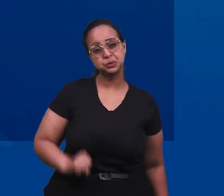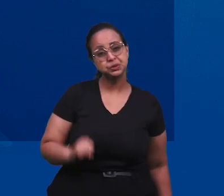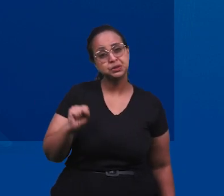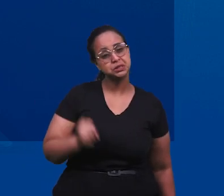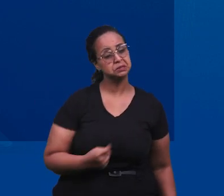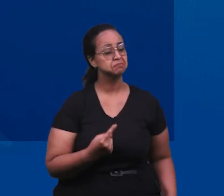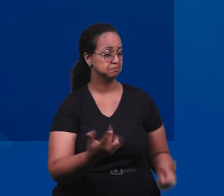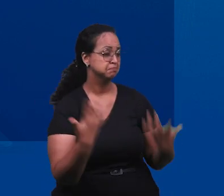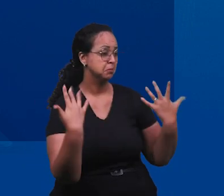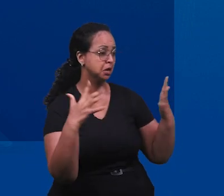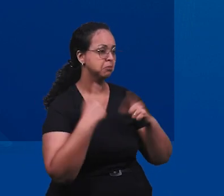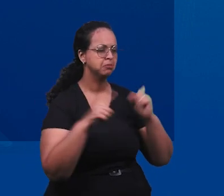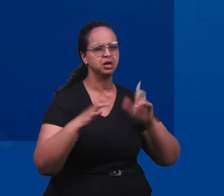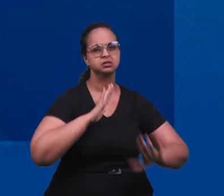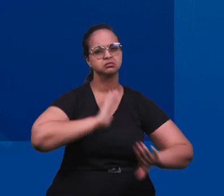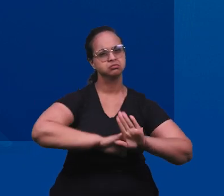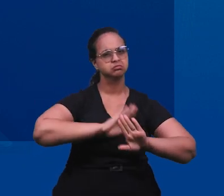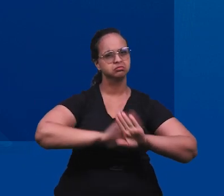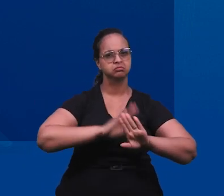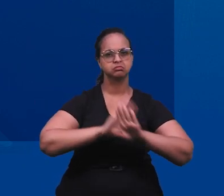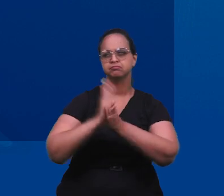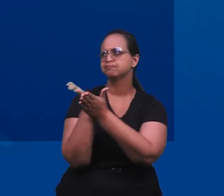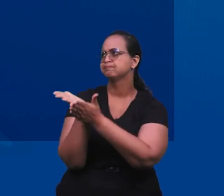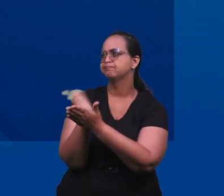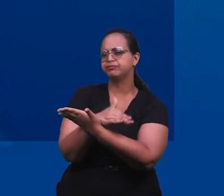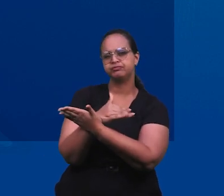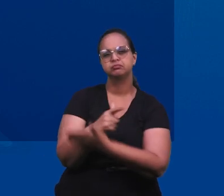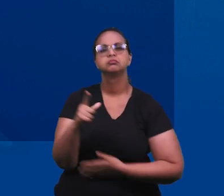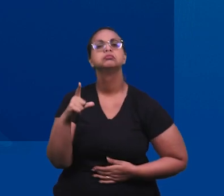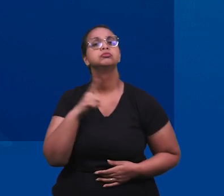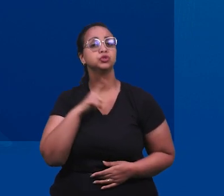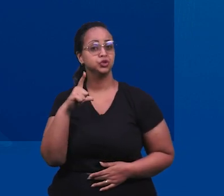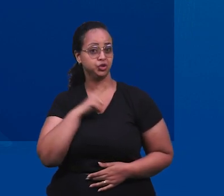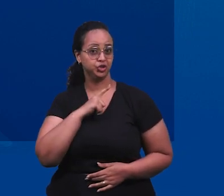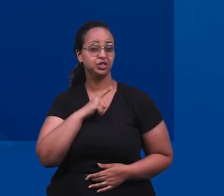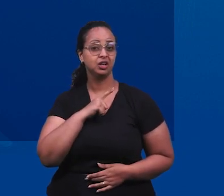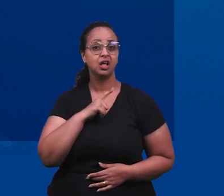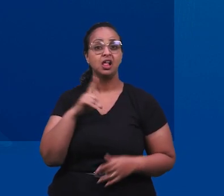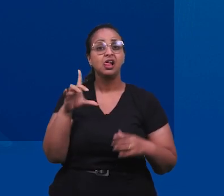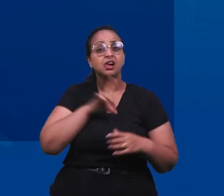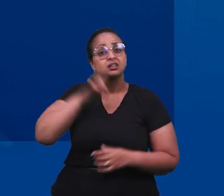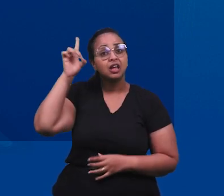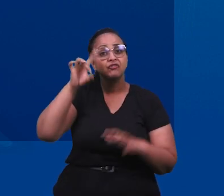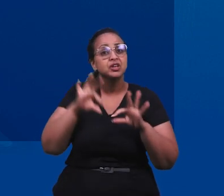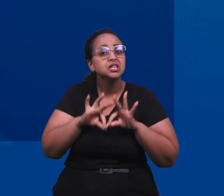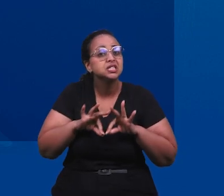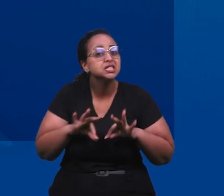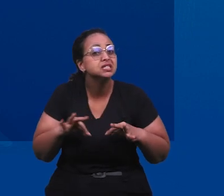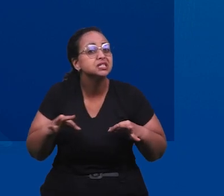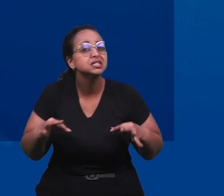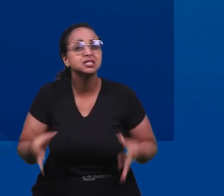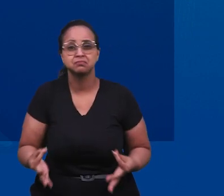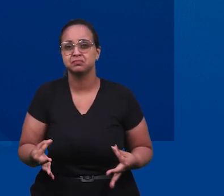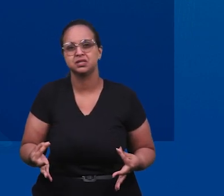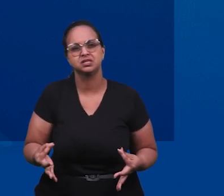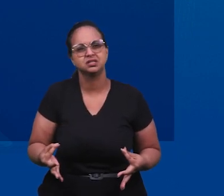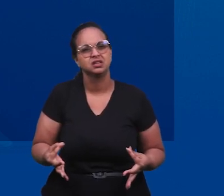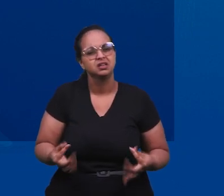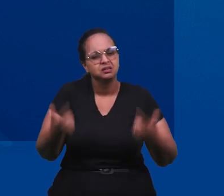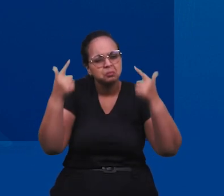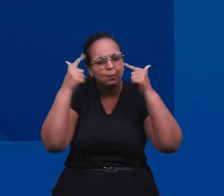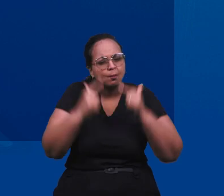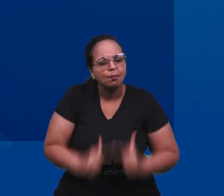de que vive, mas estava morto. Davi era simples, o restante,